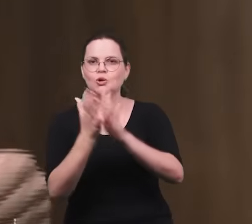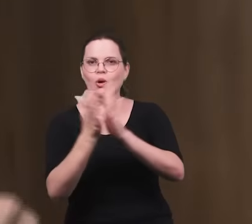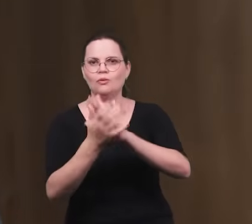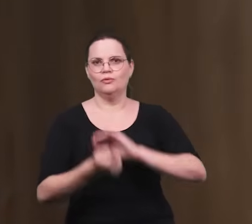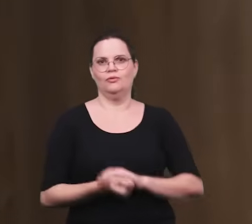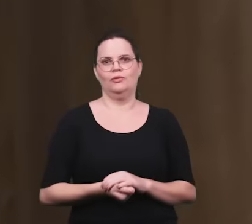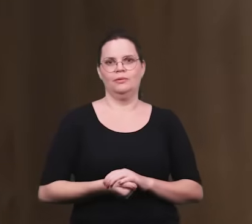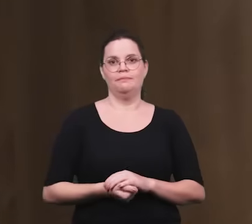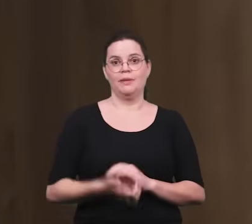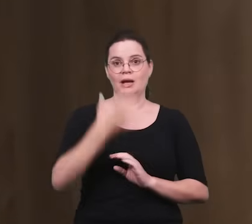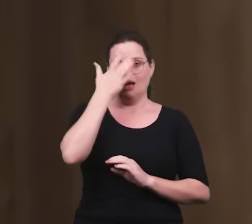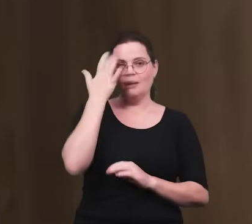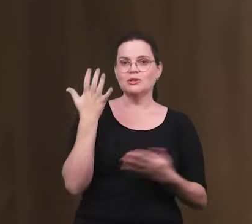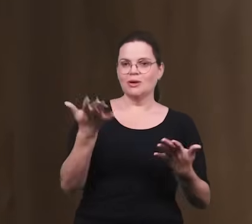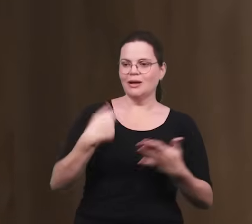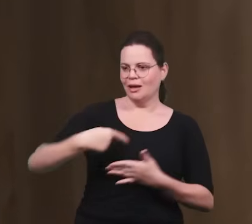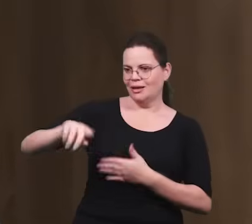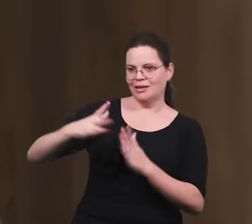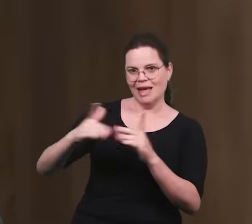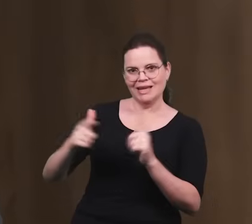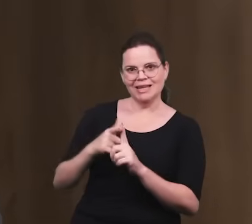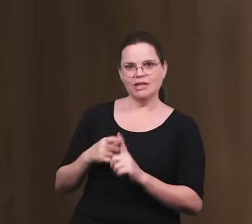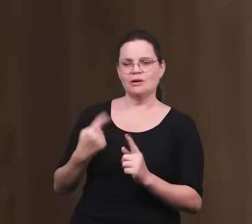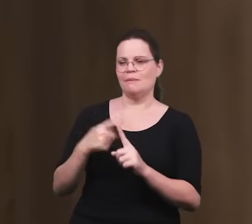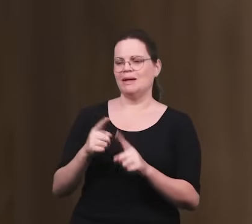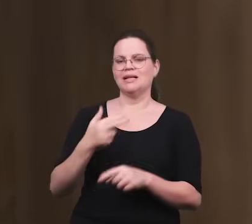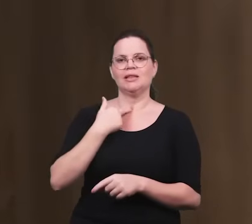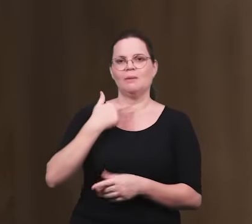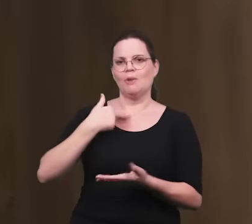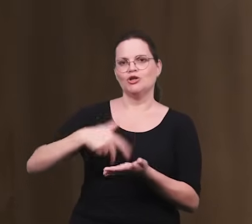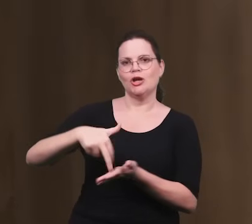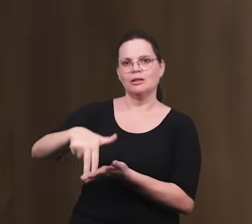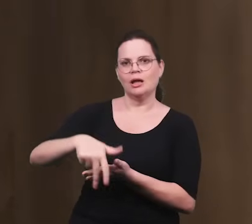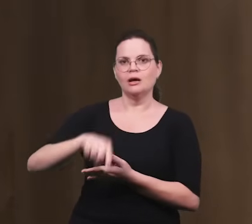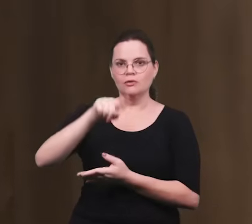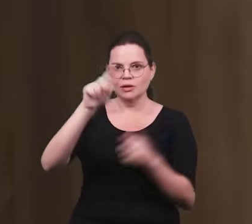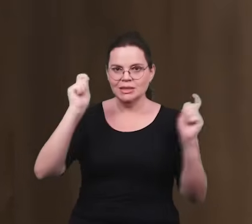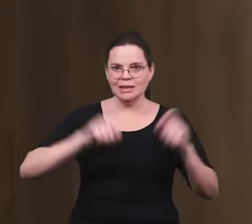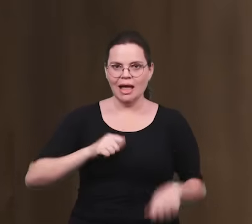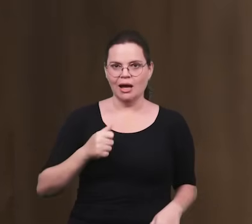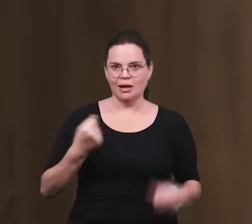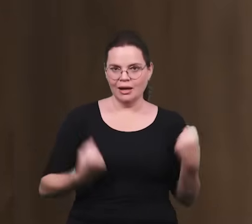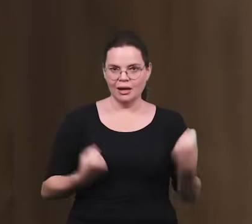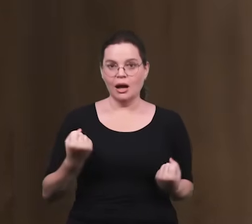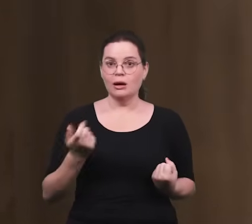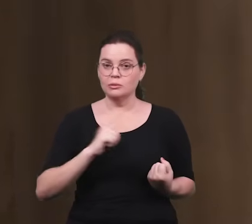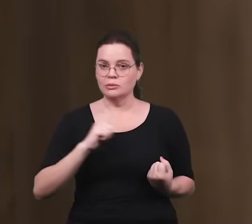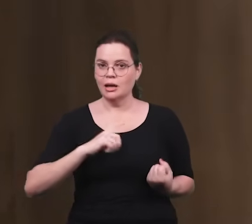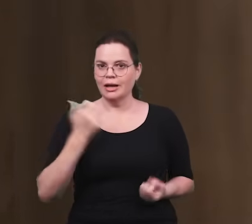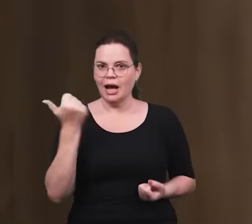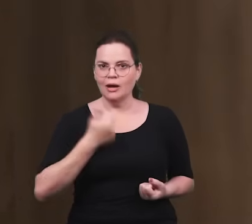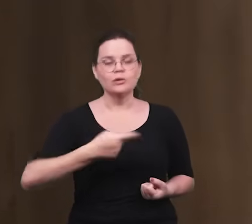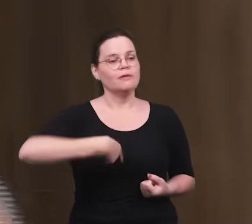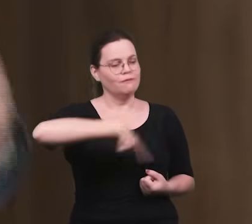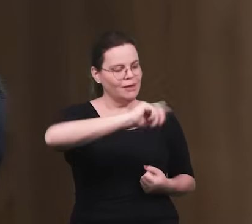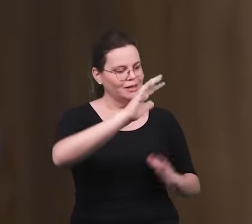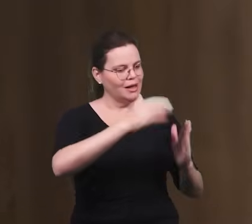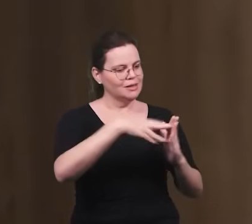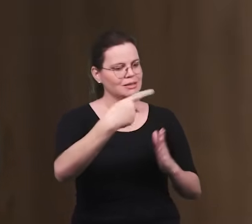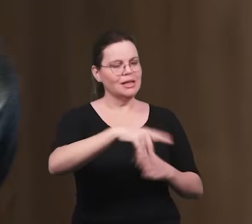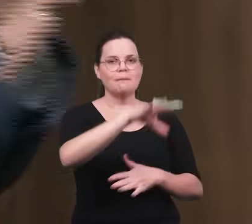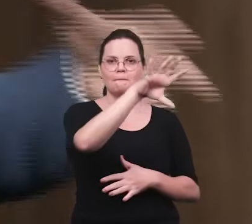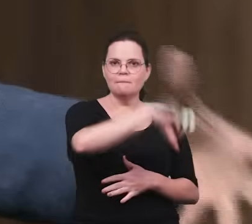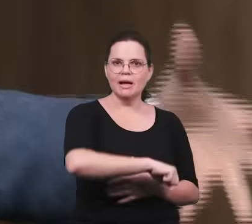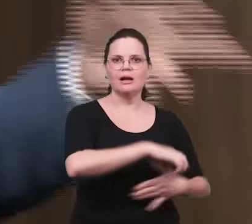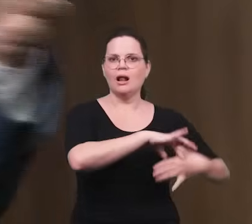dificuldade de locomoção. Se você tem condições, você vai passar na casa dela e vai dar uma carona para essa pessoa. Você vai fazer o que for necessário para levar